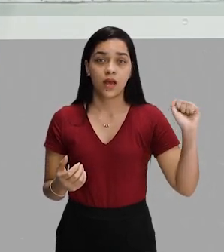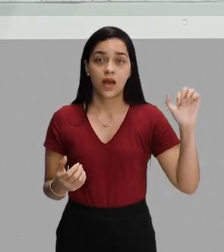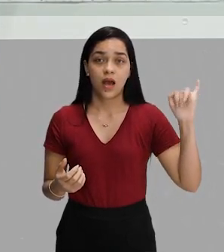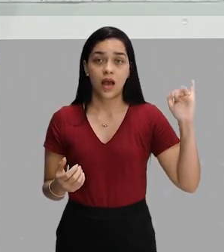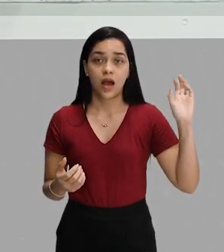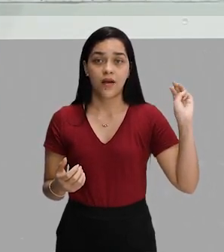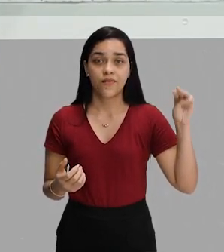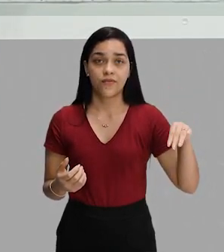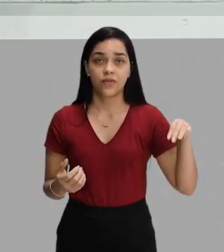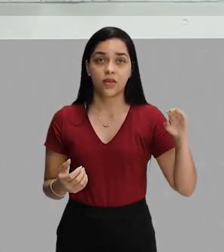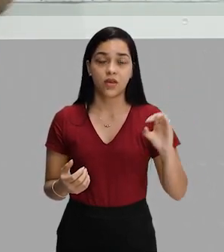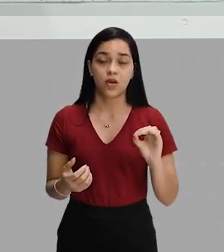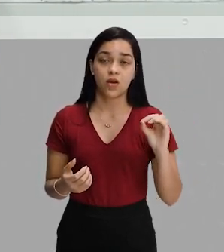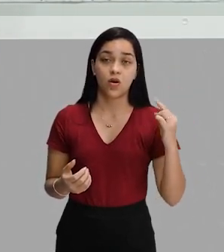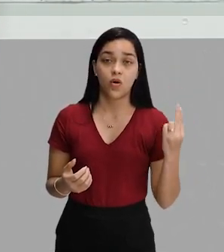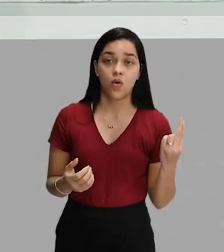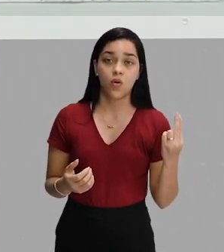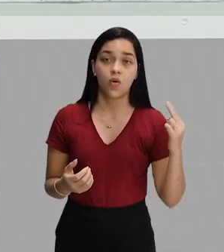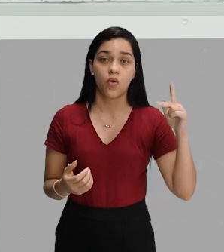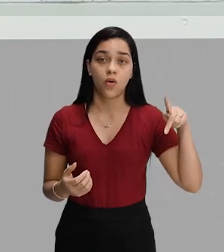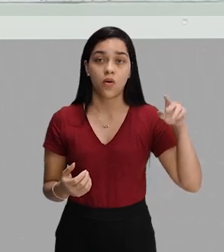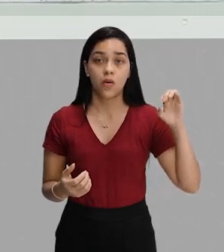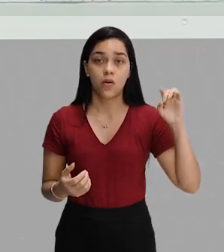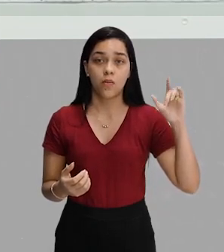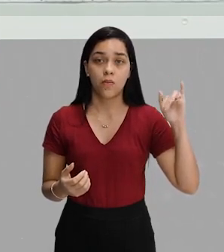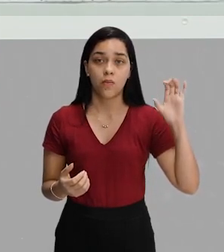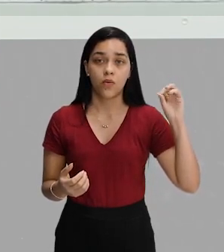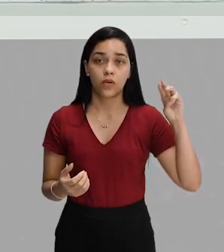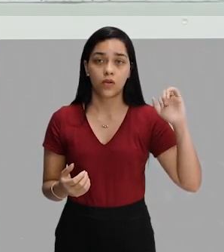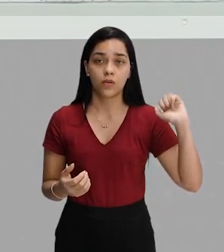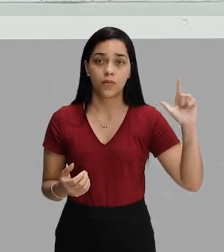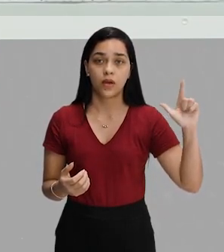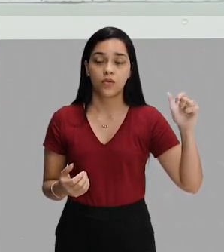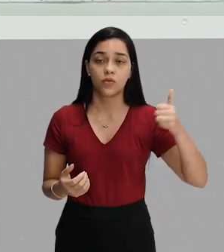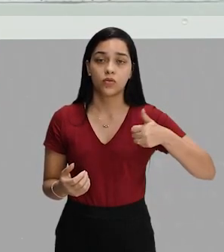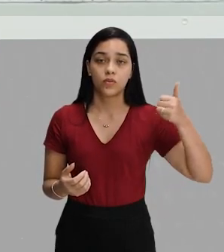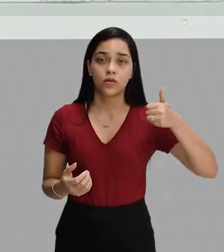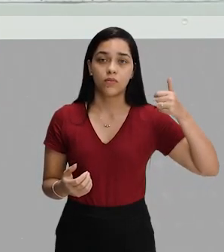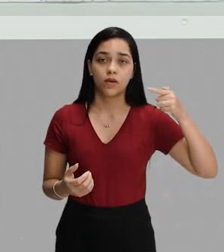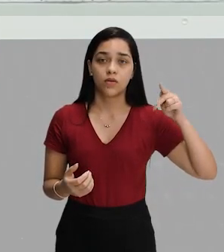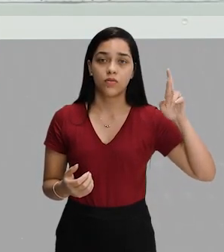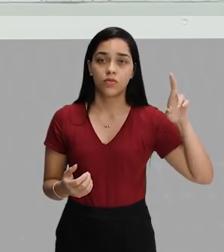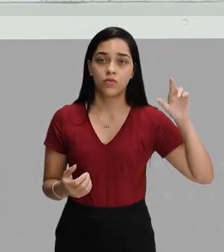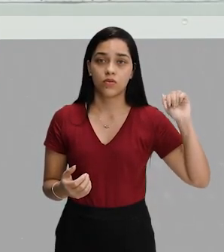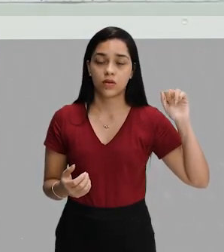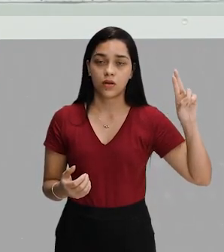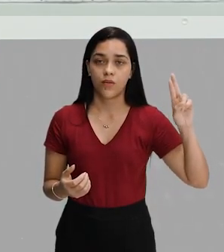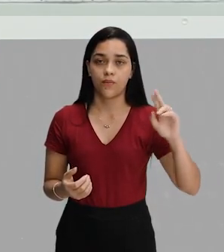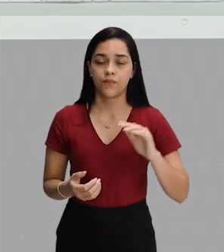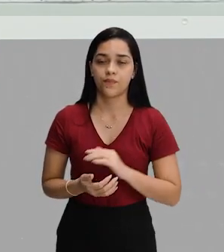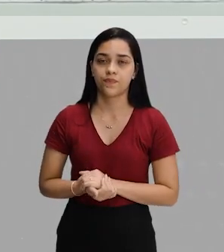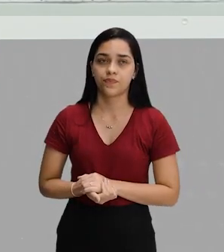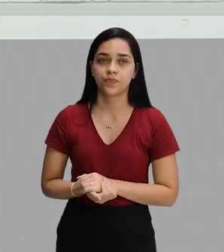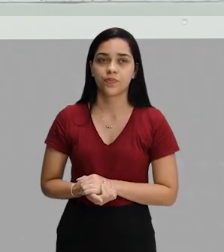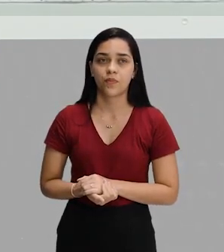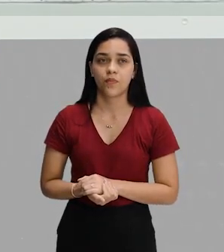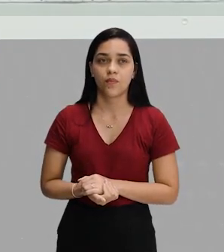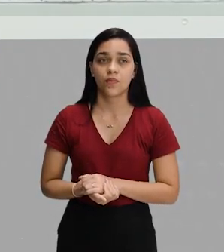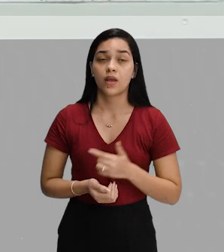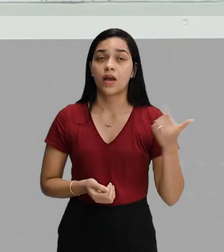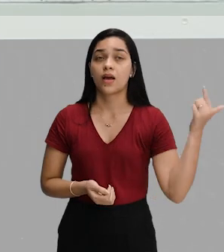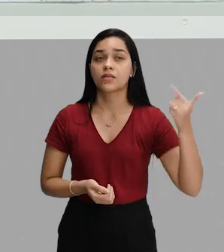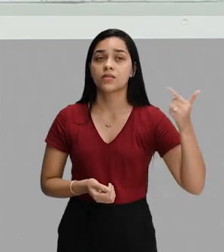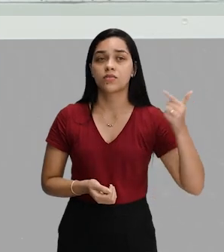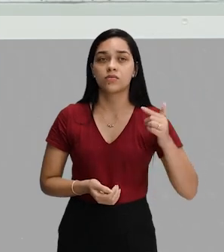afim. Ou função polinomial do primeiro grau. Perfeito? Essa